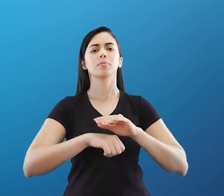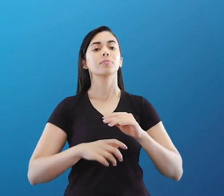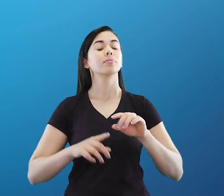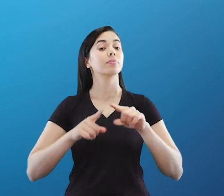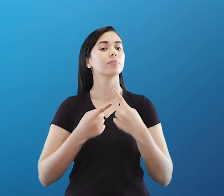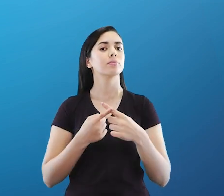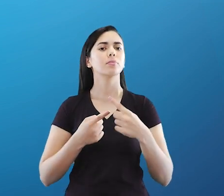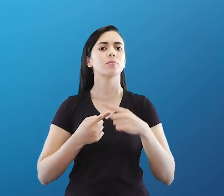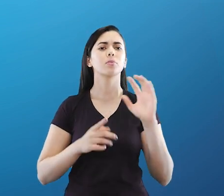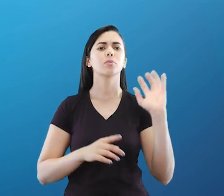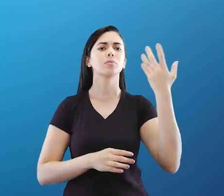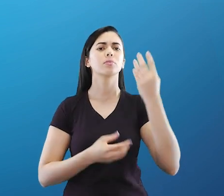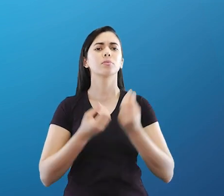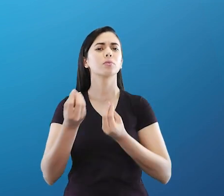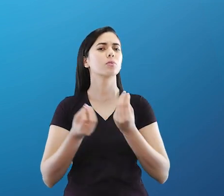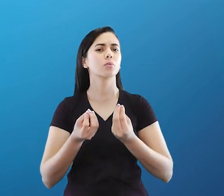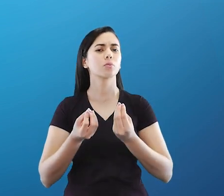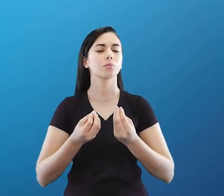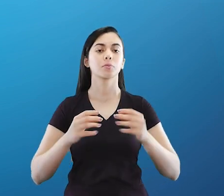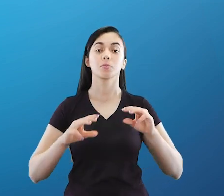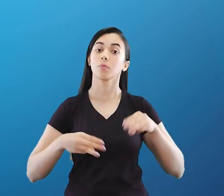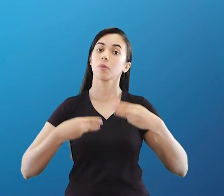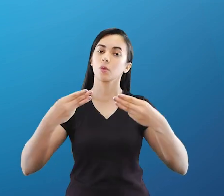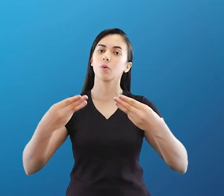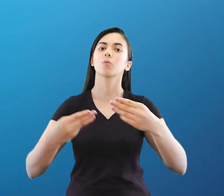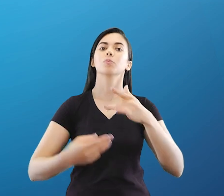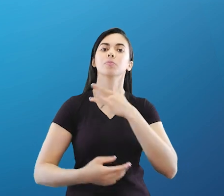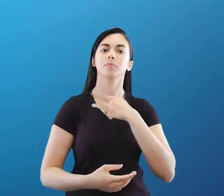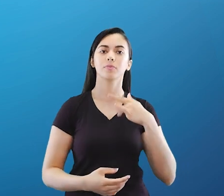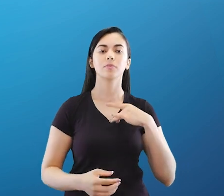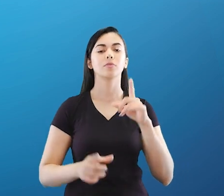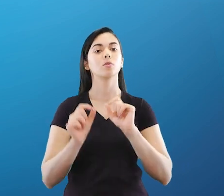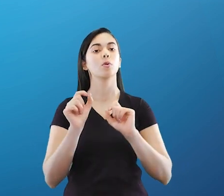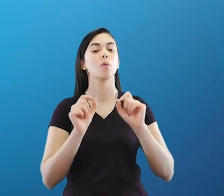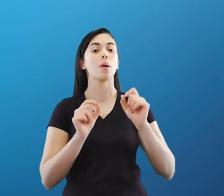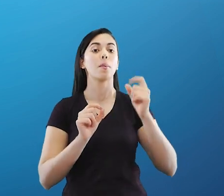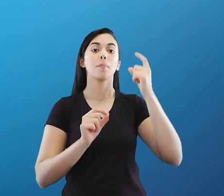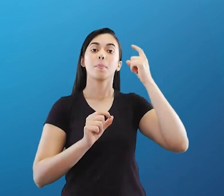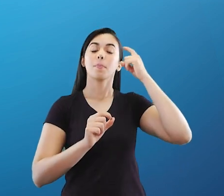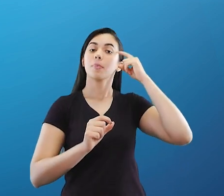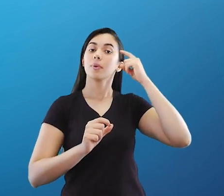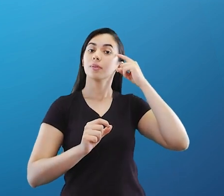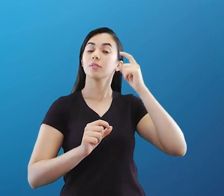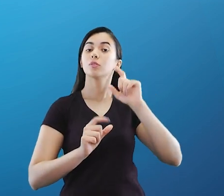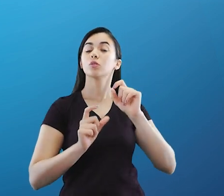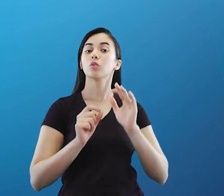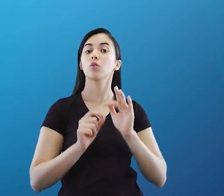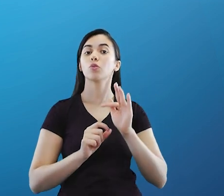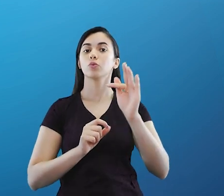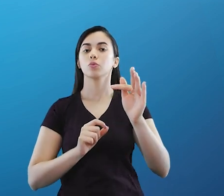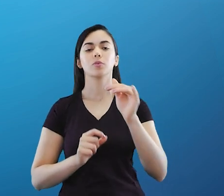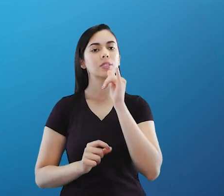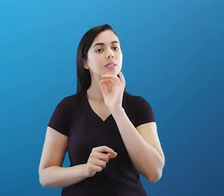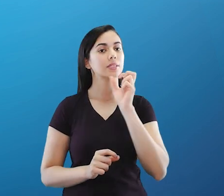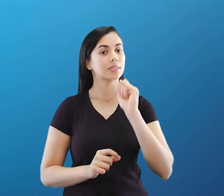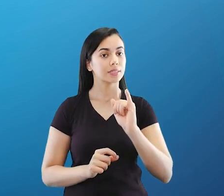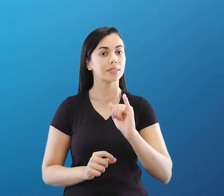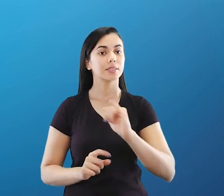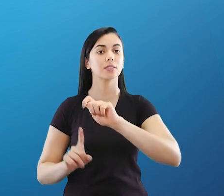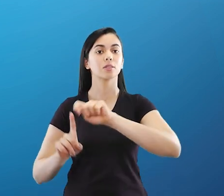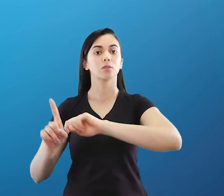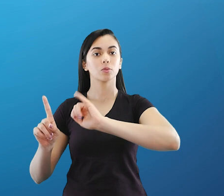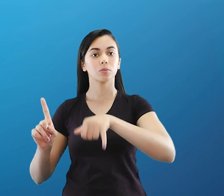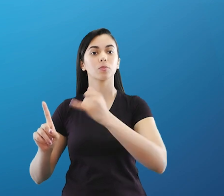Porque o Ministério da Saúde está fazendo uma projeção. Se em janeiro a dengue cresceu mais